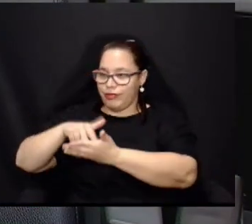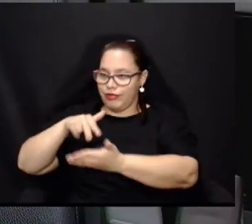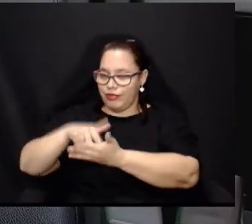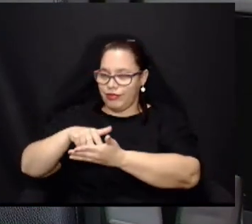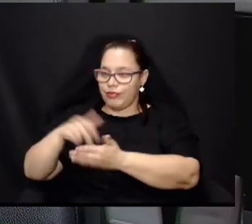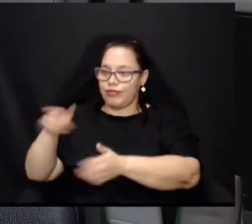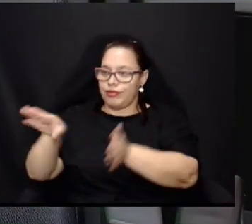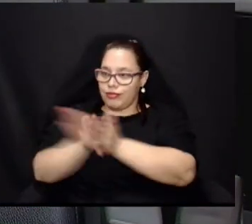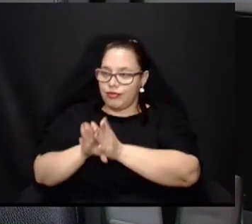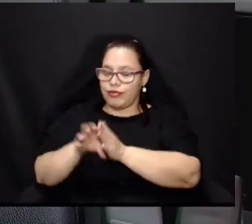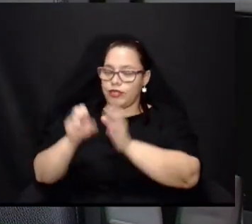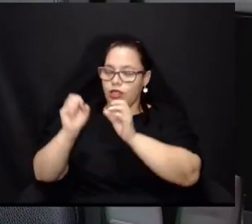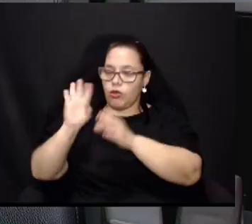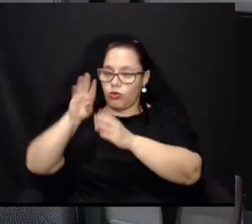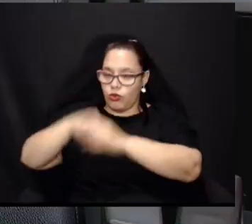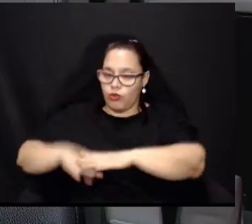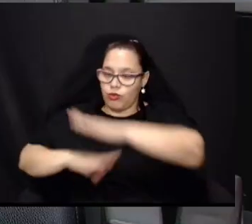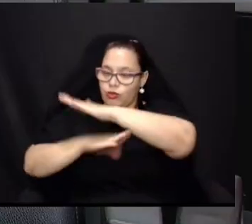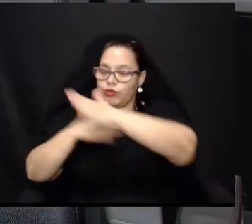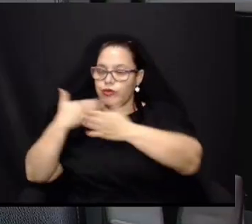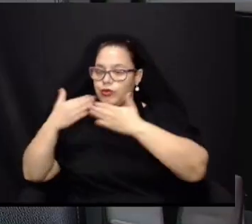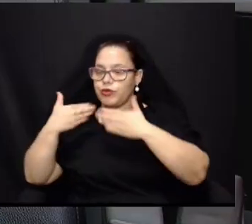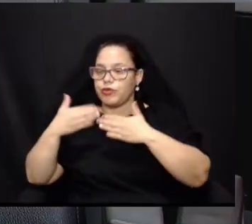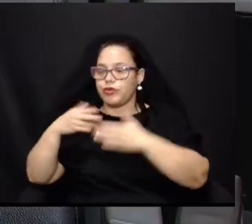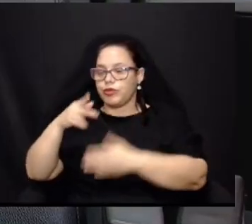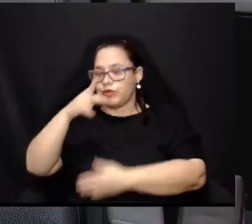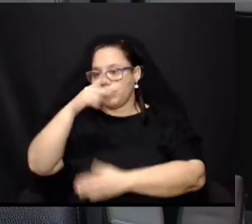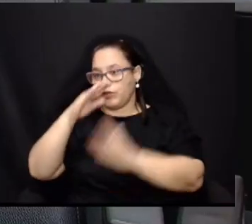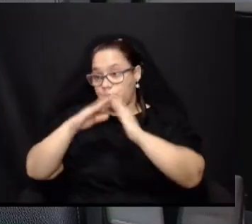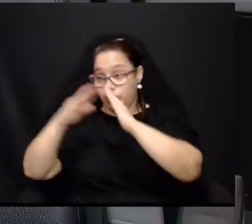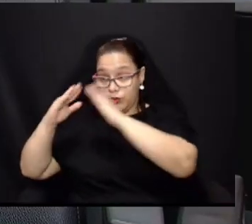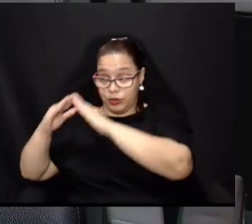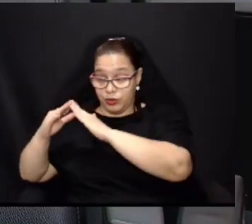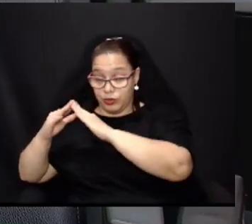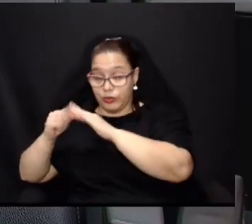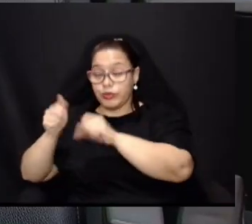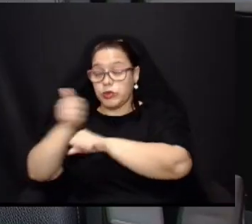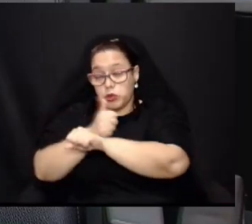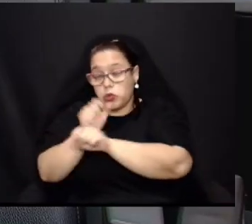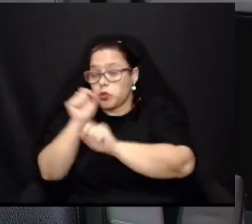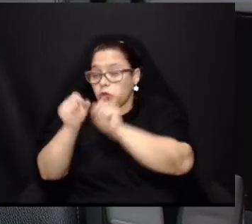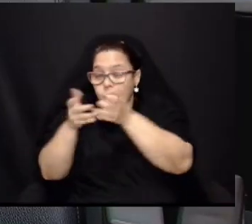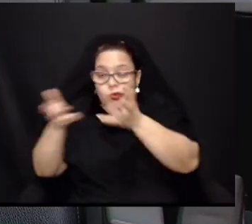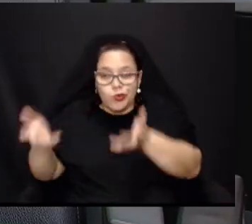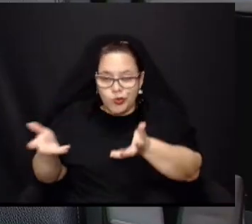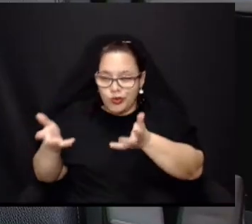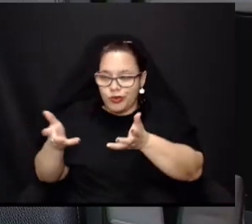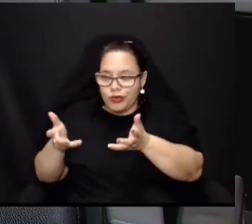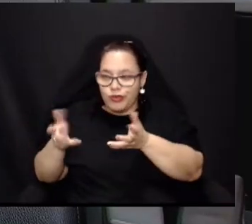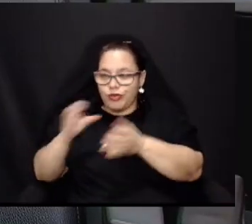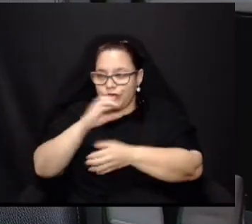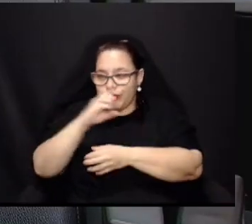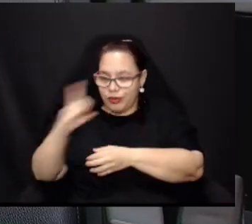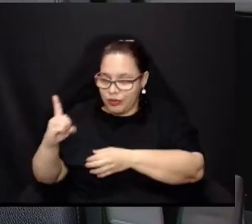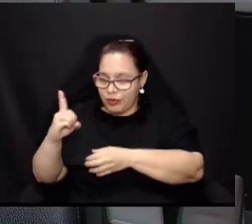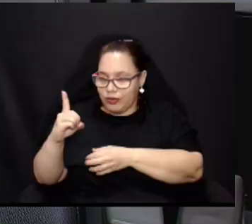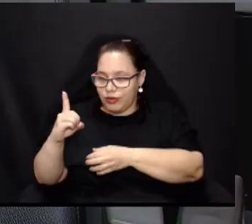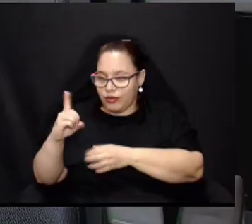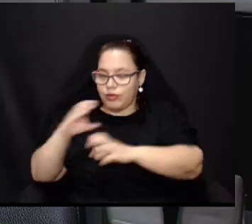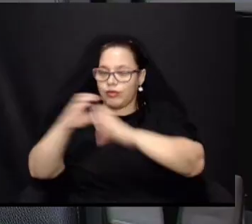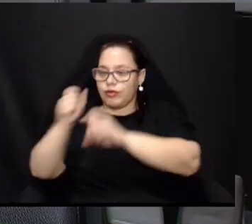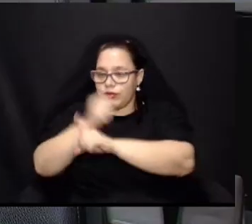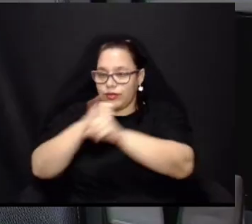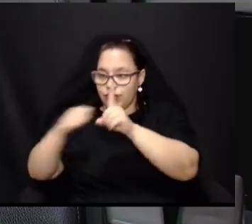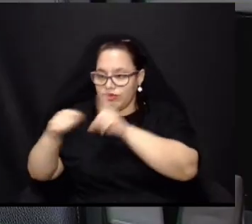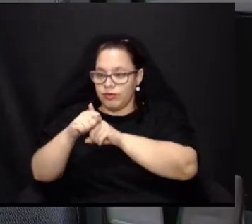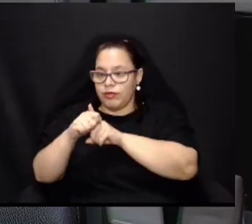da Câmara, contar um pouco mais para o pessoal que está em casa sobre a sua função e sobre a sua coordenadoria, né, a Coordenadoria de Comunicação Social, para o pessoal